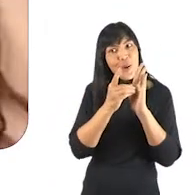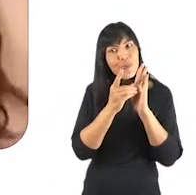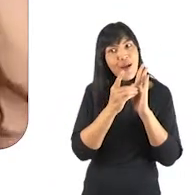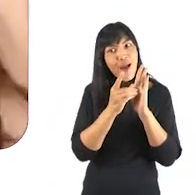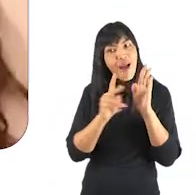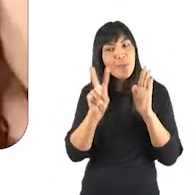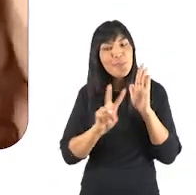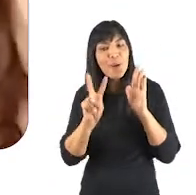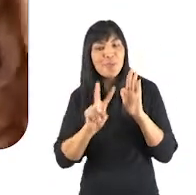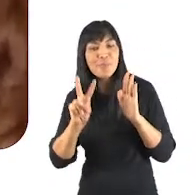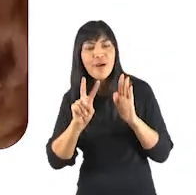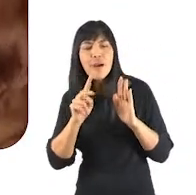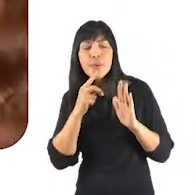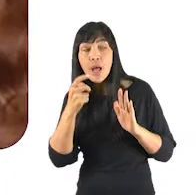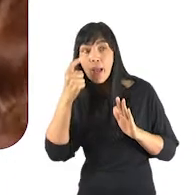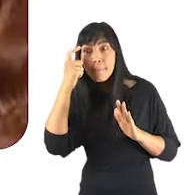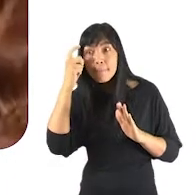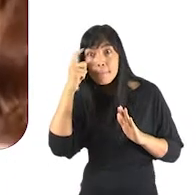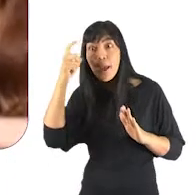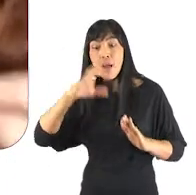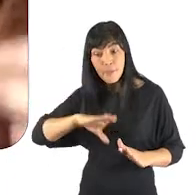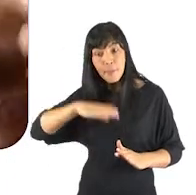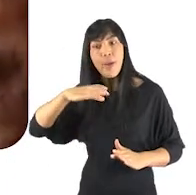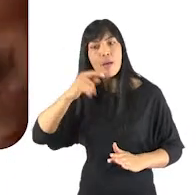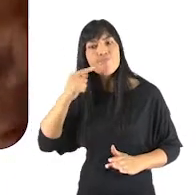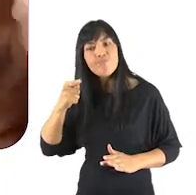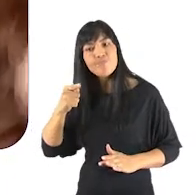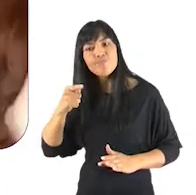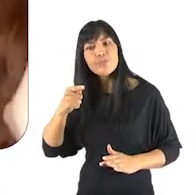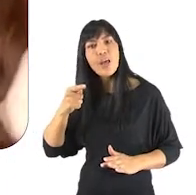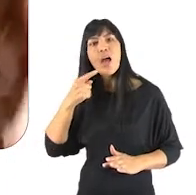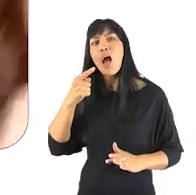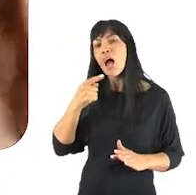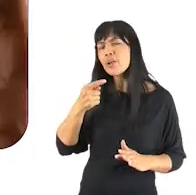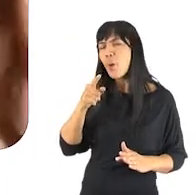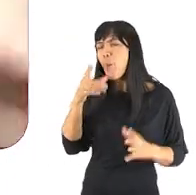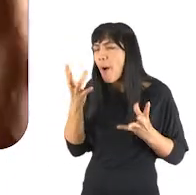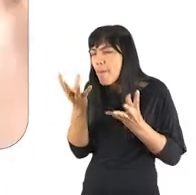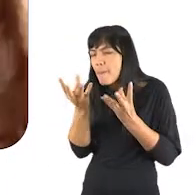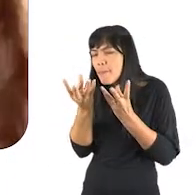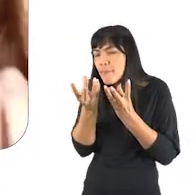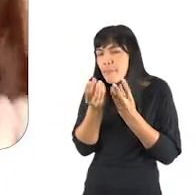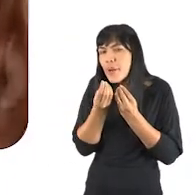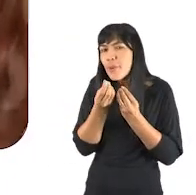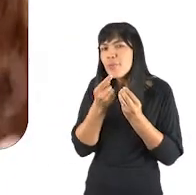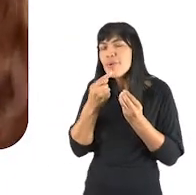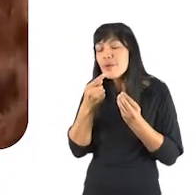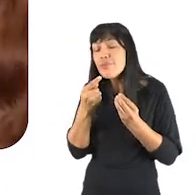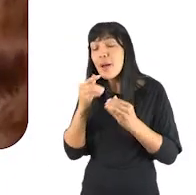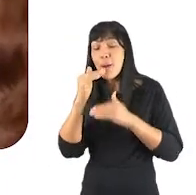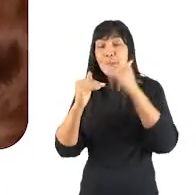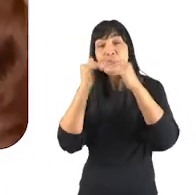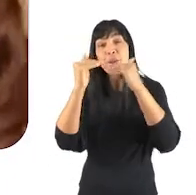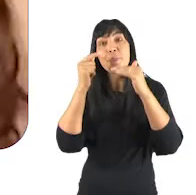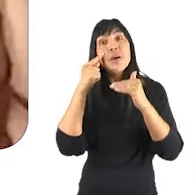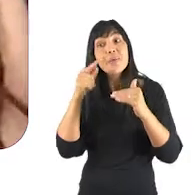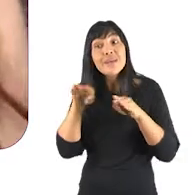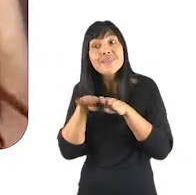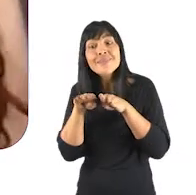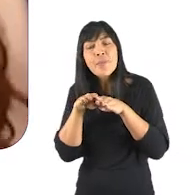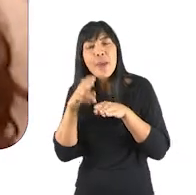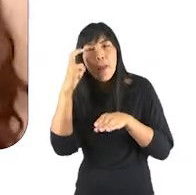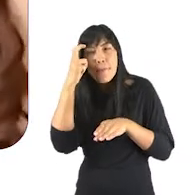para tomar melhores decisões. Então, ser uma empresa sensitiva ao ambiente onde ela evolui, mas ela ser